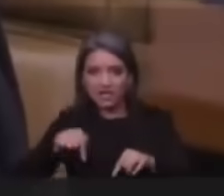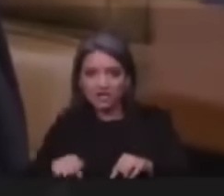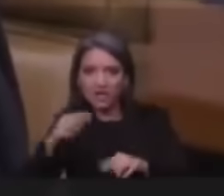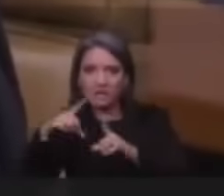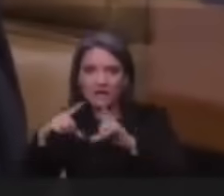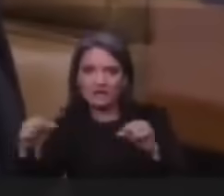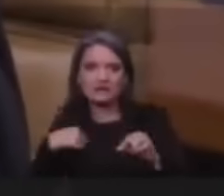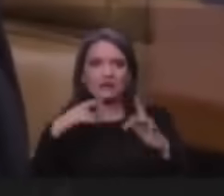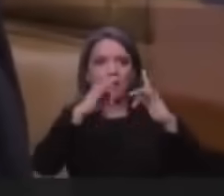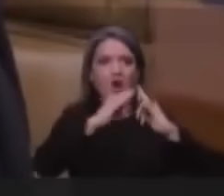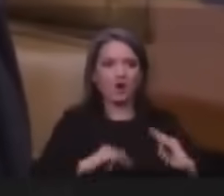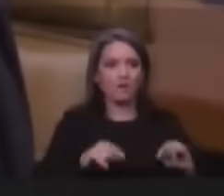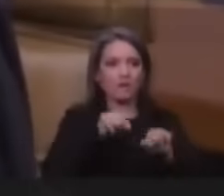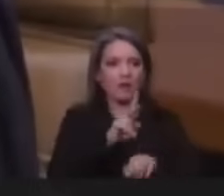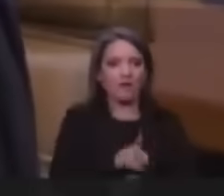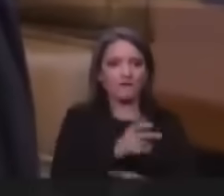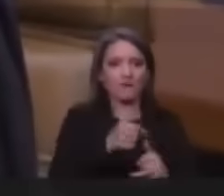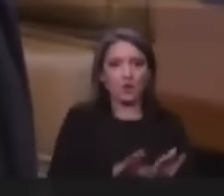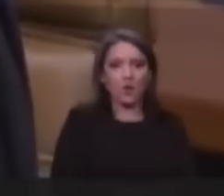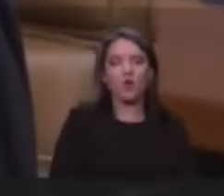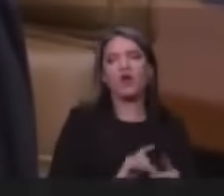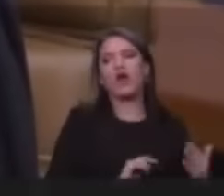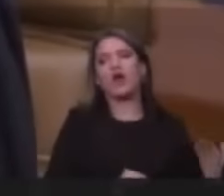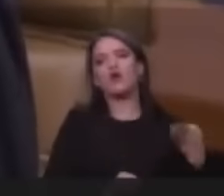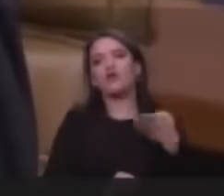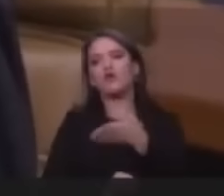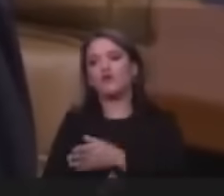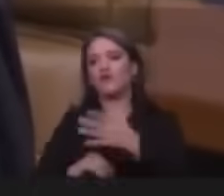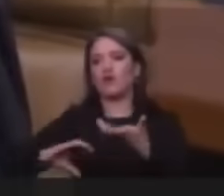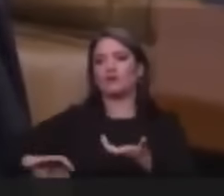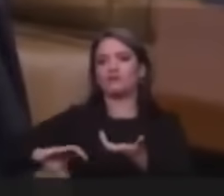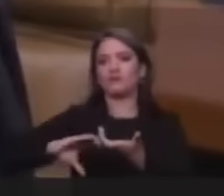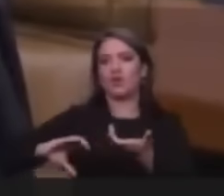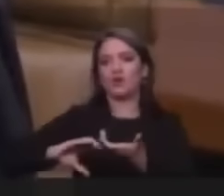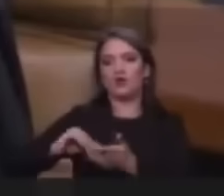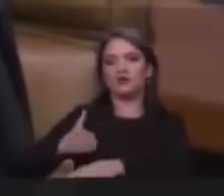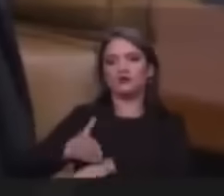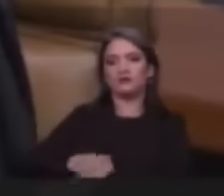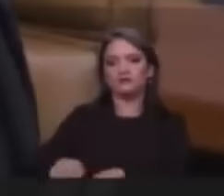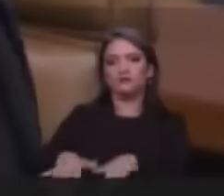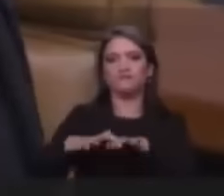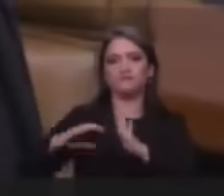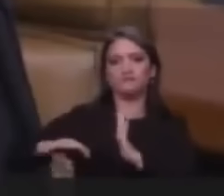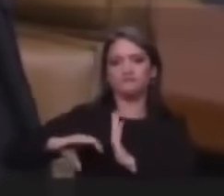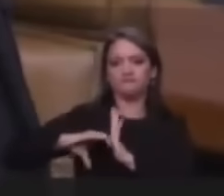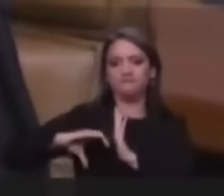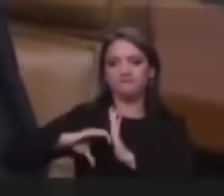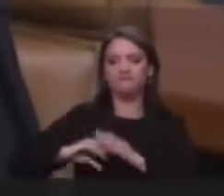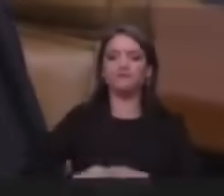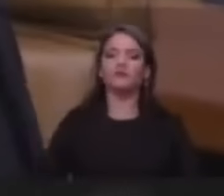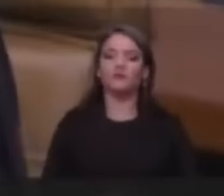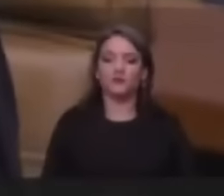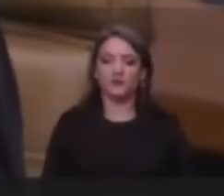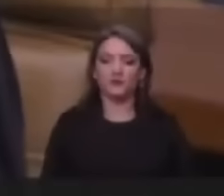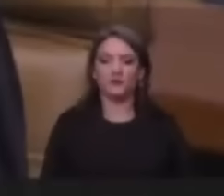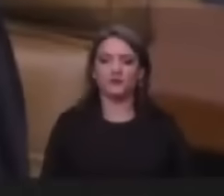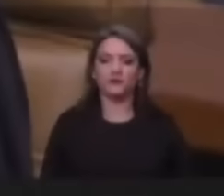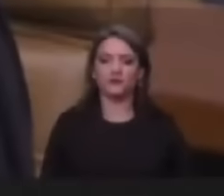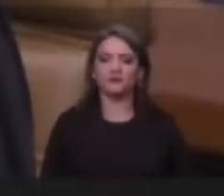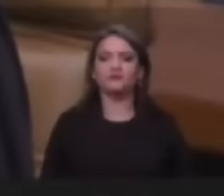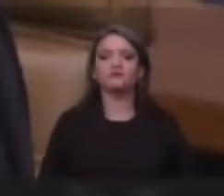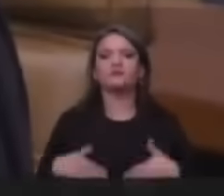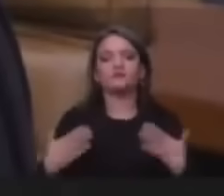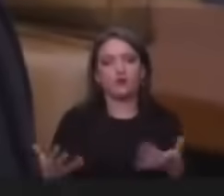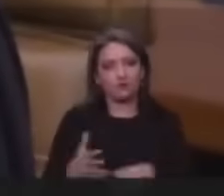tem invadido a sede do congresso nacional e ingressado no plenário do Senado é Federal eu transcrevo